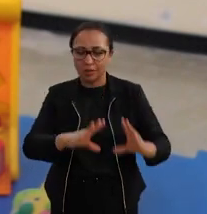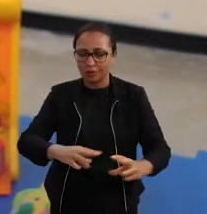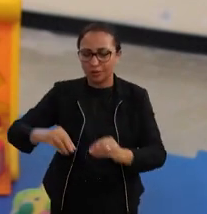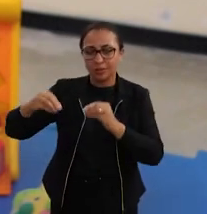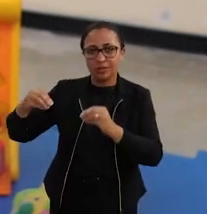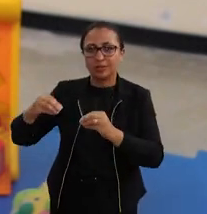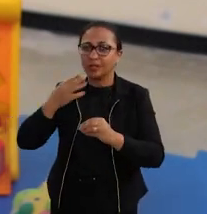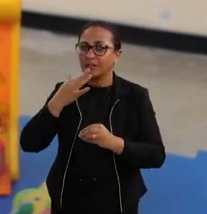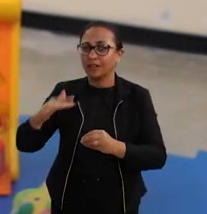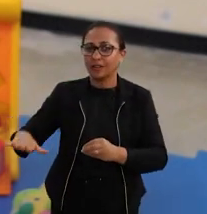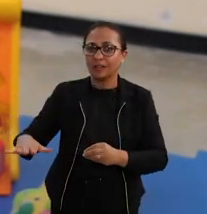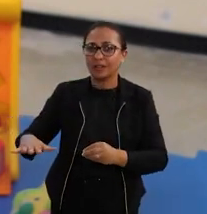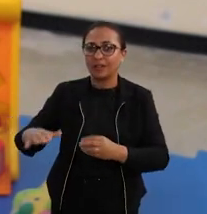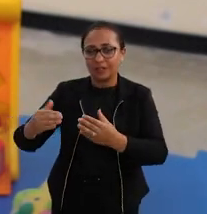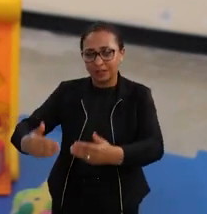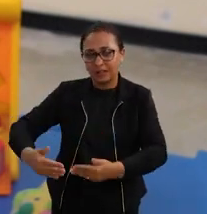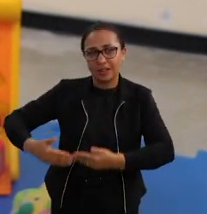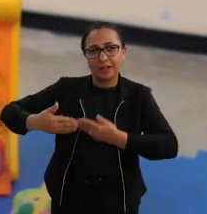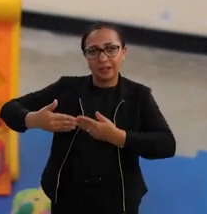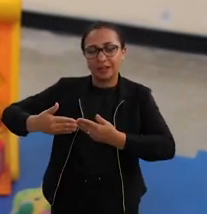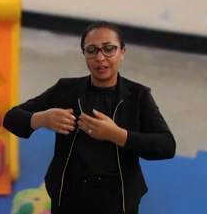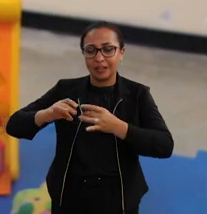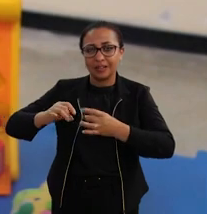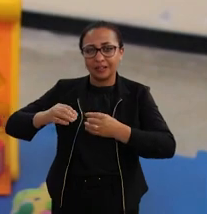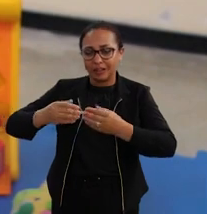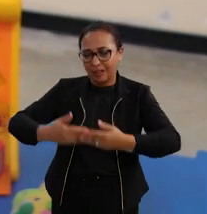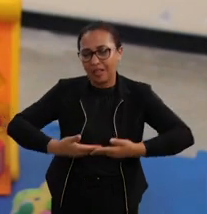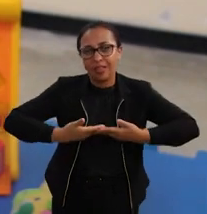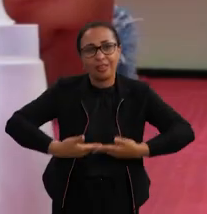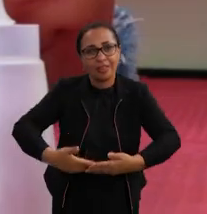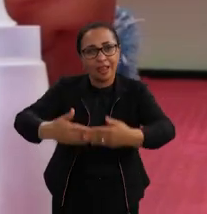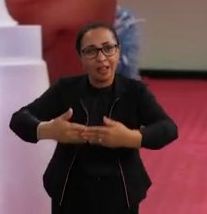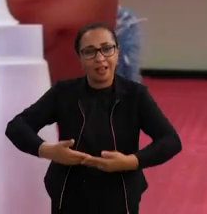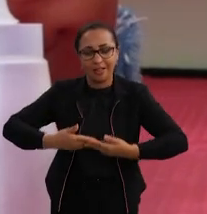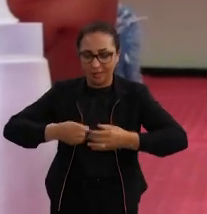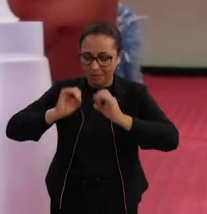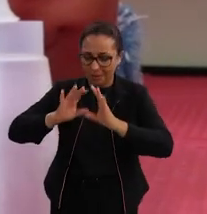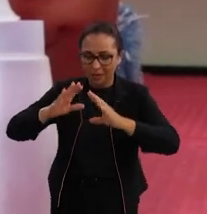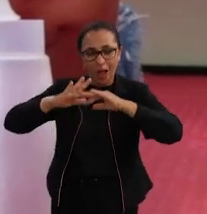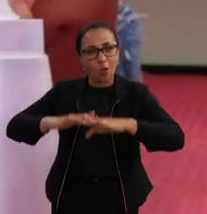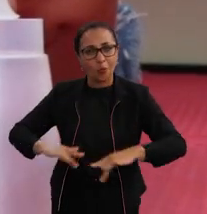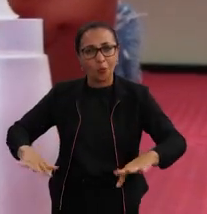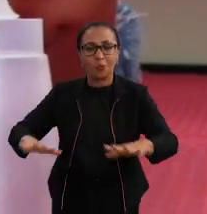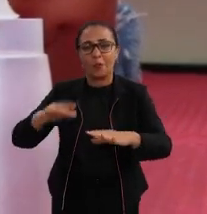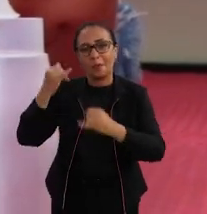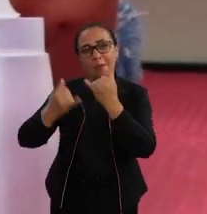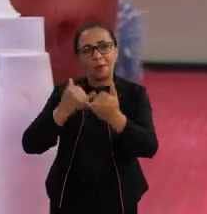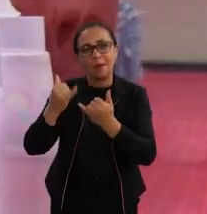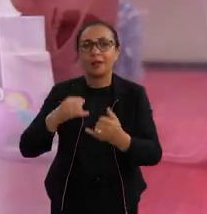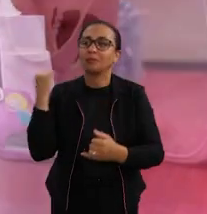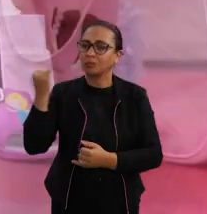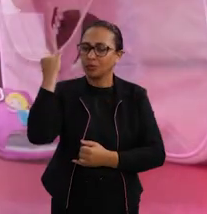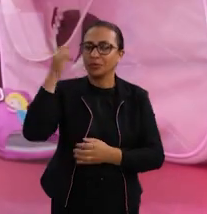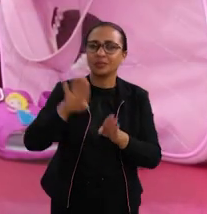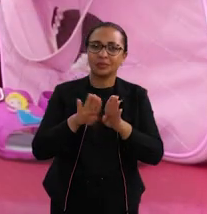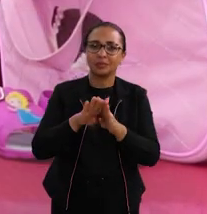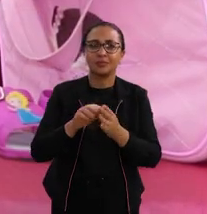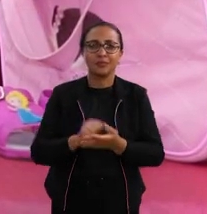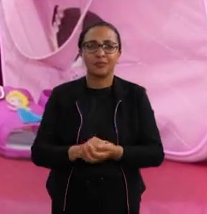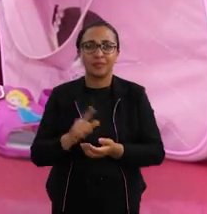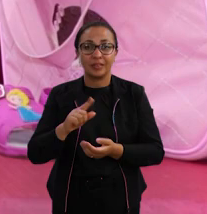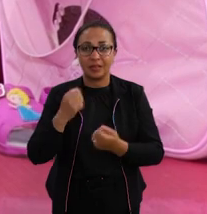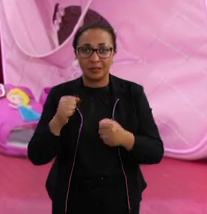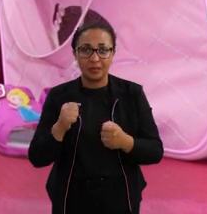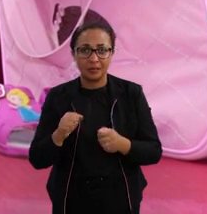De tirar essa criança do berço, tirar da rede e colocar no chão. Então é mais ou menos essa proposta da intervenção parental. Também não